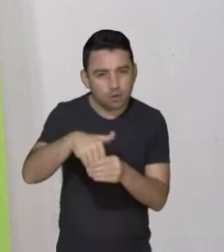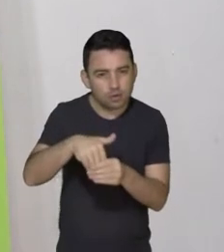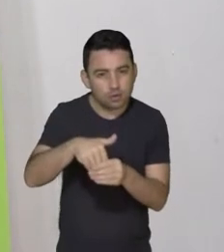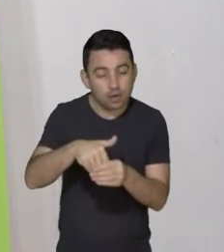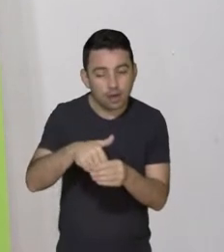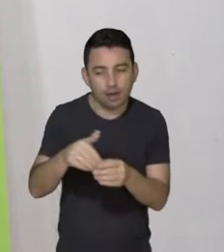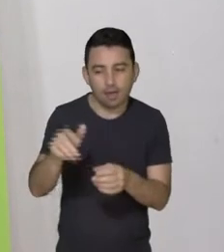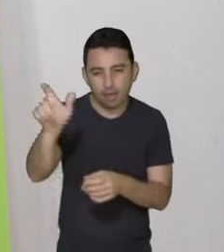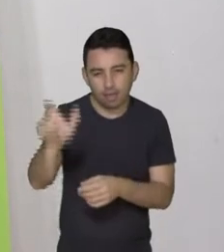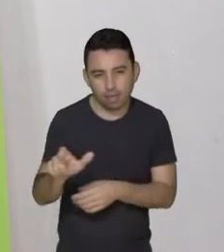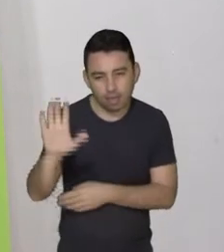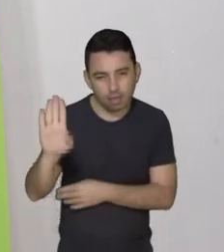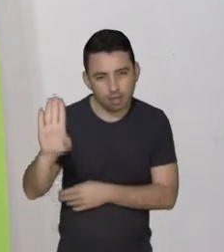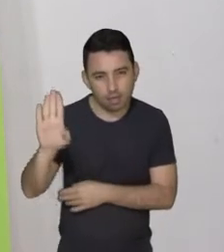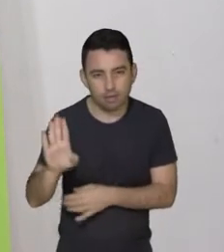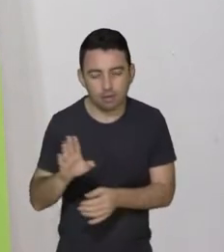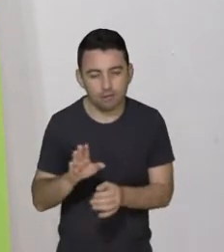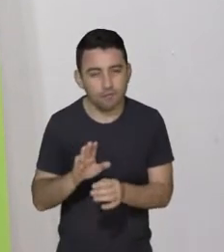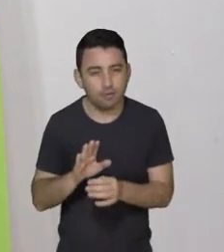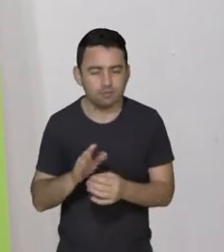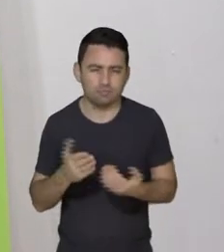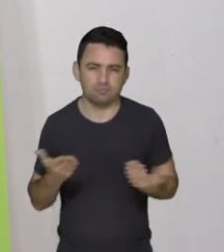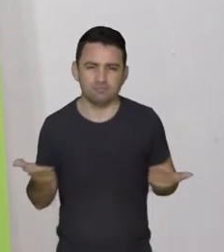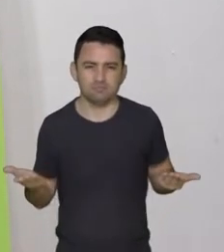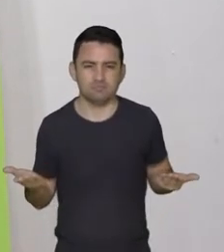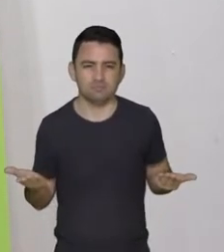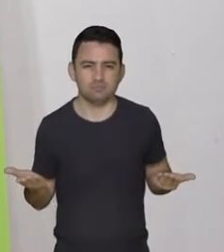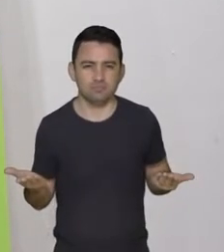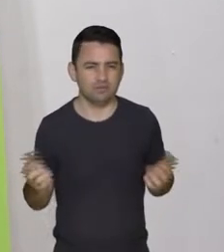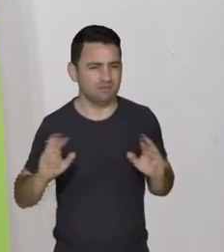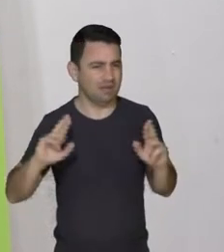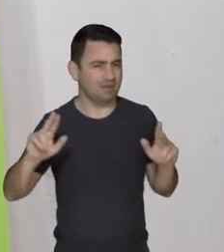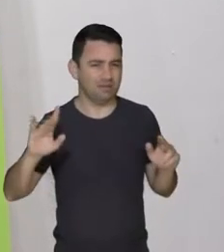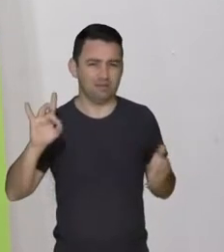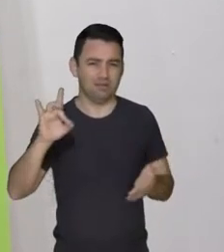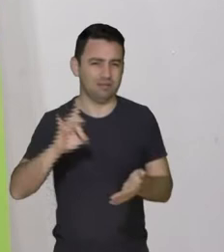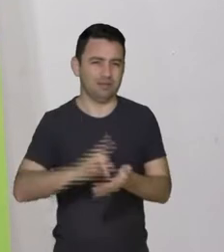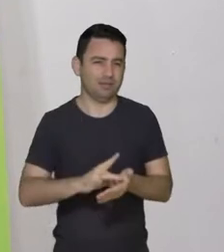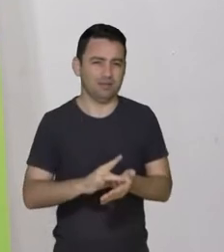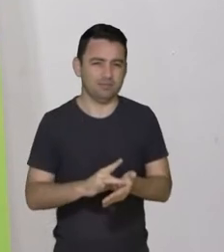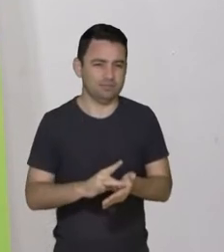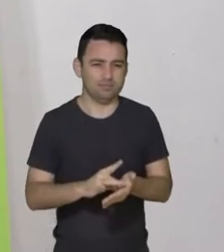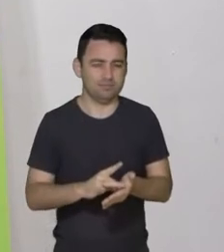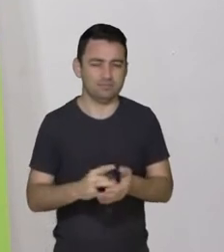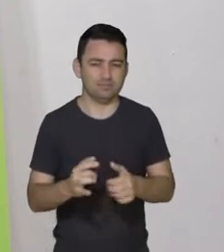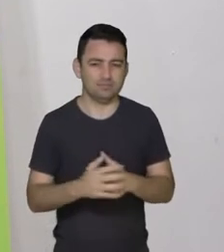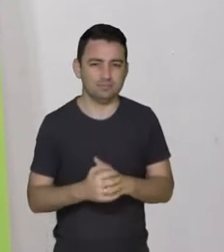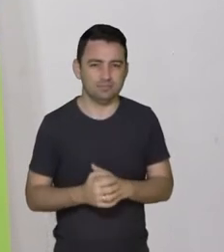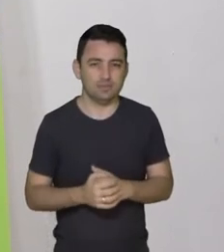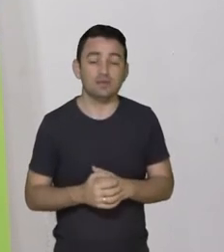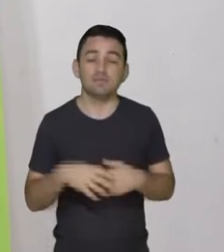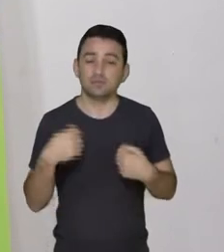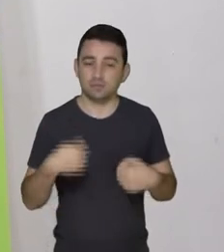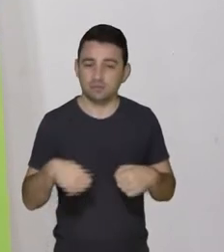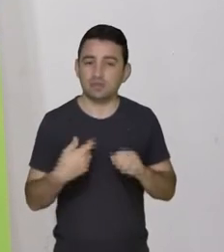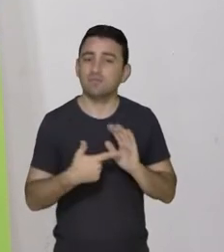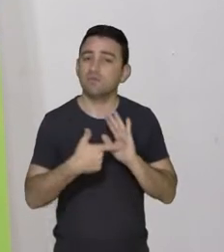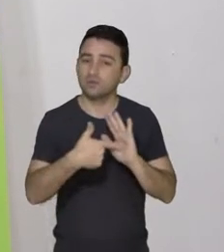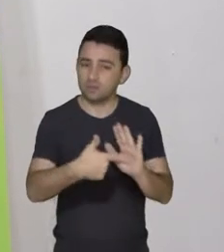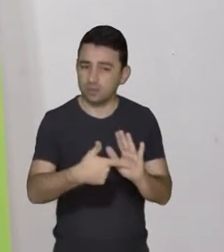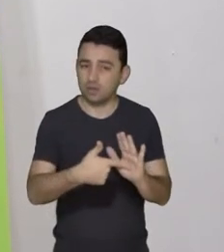candidato fugiu de longe da realidade então nós temos que admitir isso